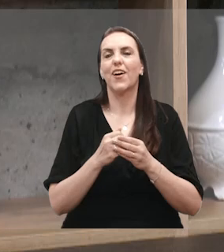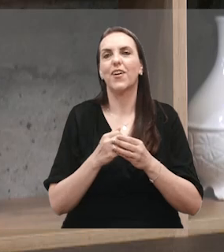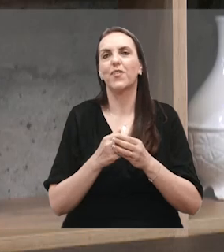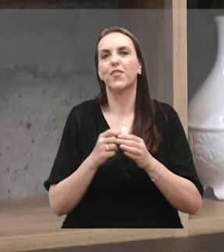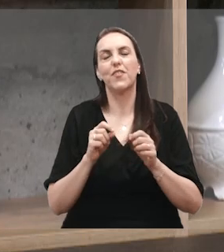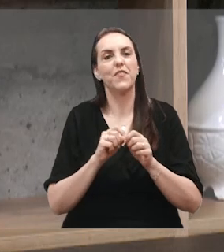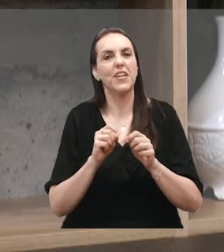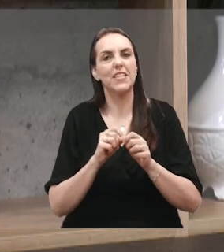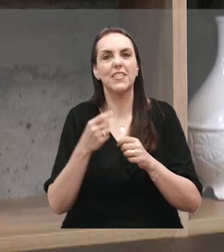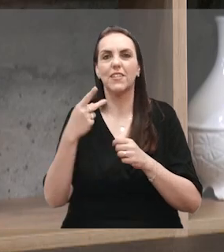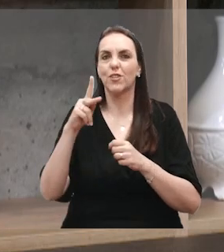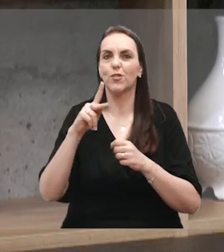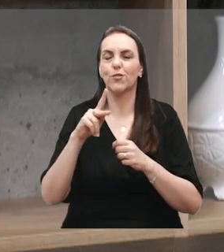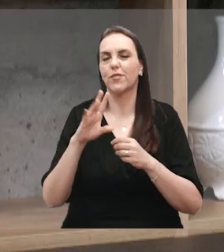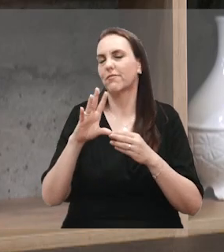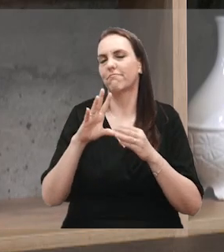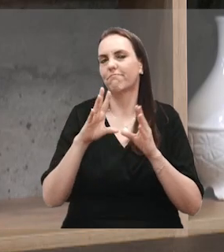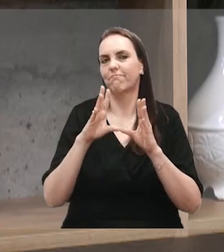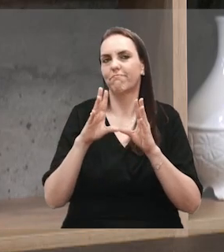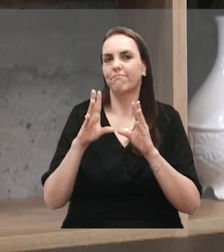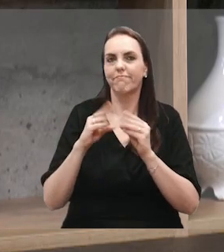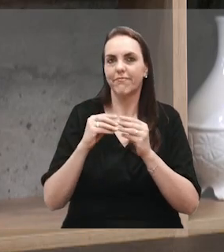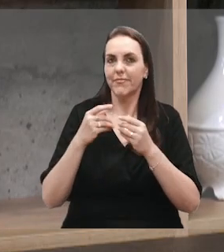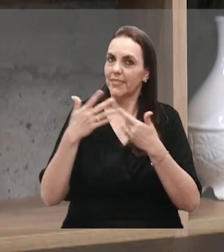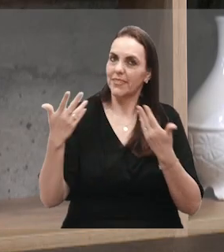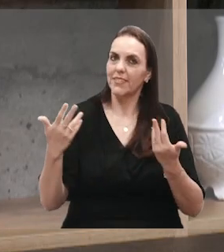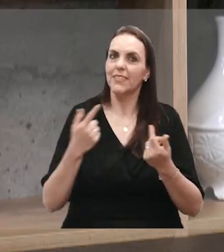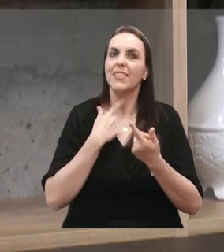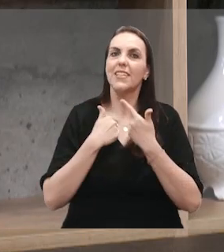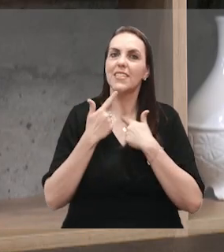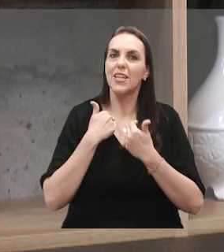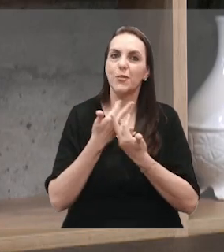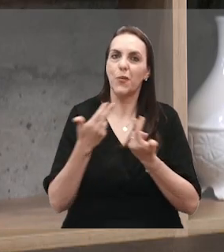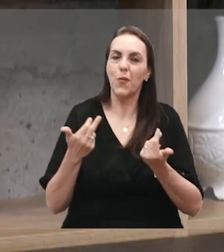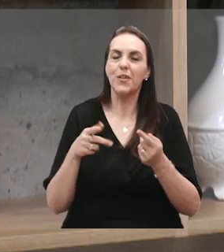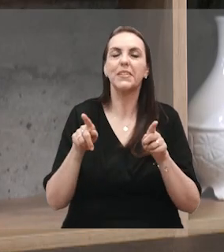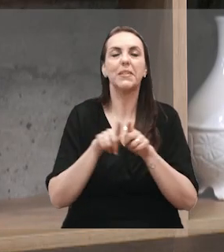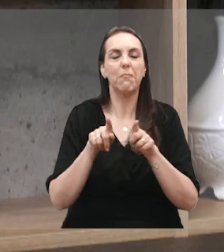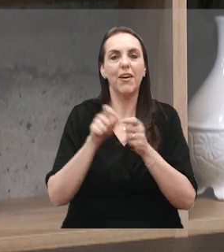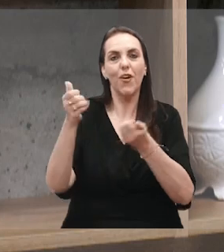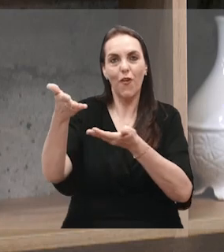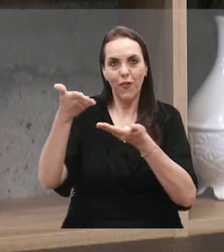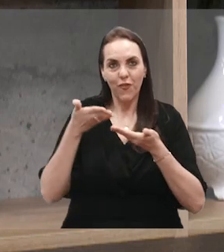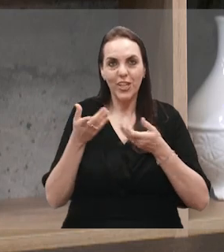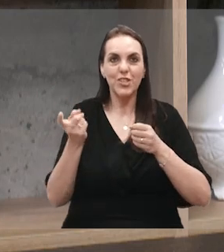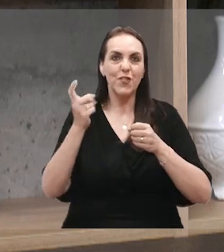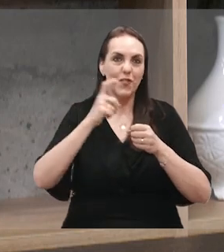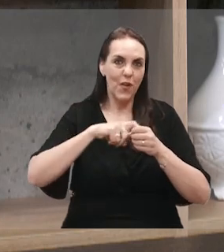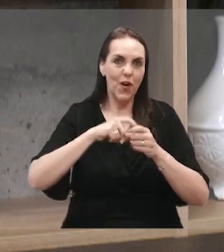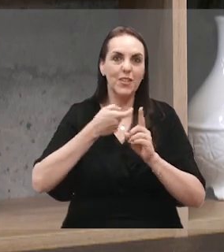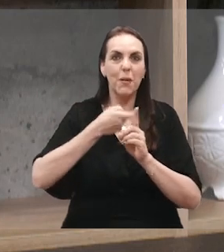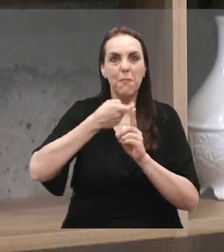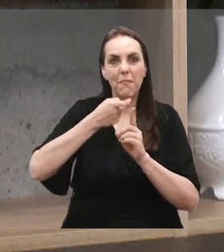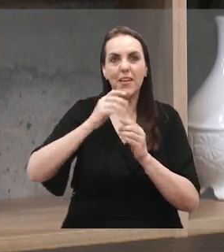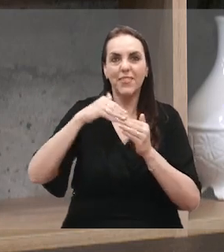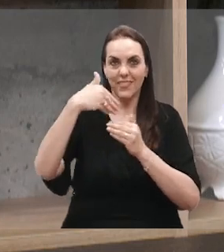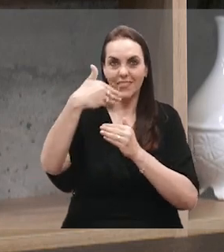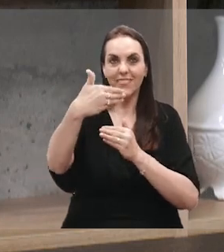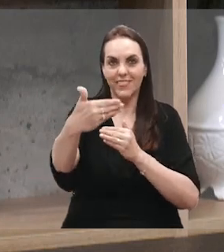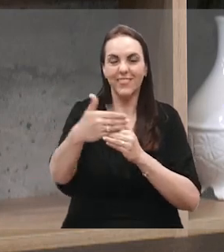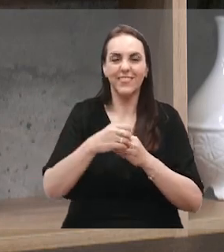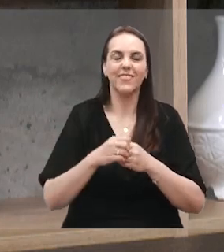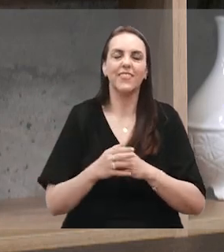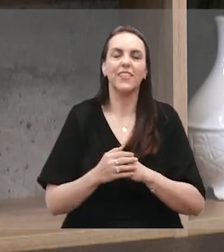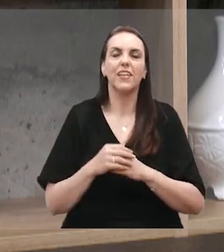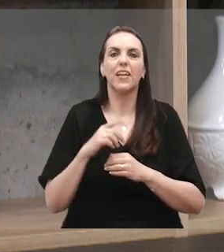fazer considerações, ao mesmo tempo que eu também quero já lhe deixar o convite para que retorne dentro de alguns meses, na medida em que o mandato vai